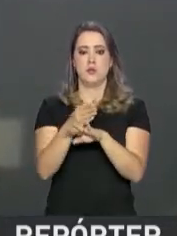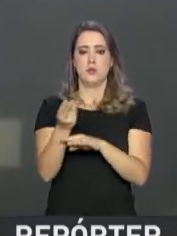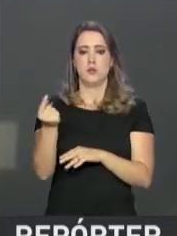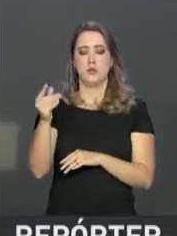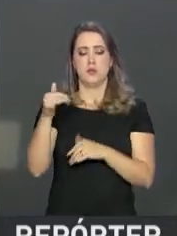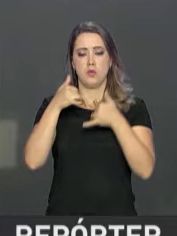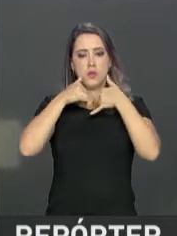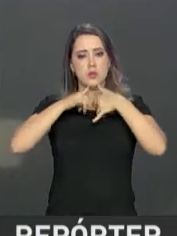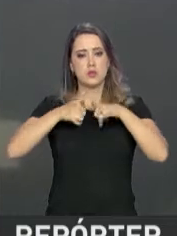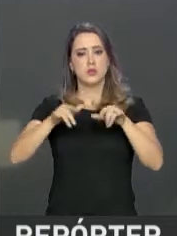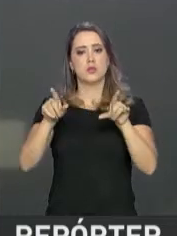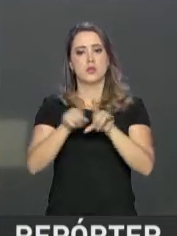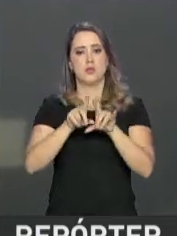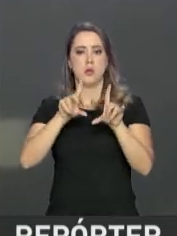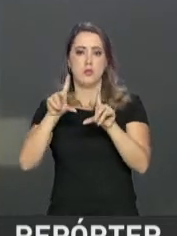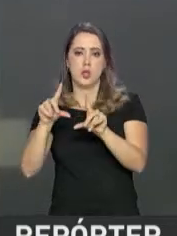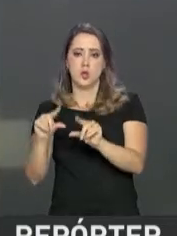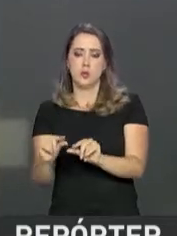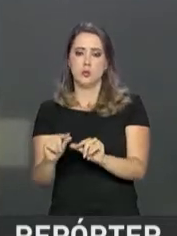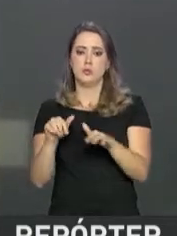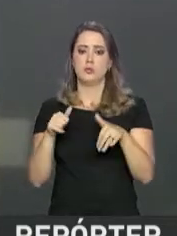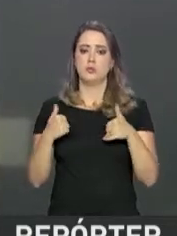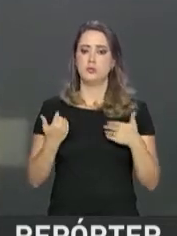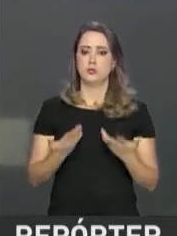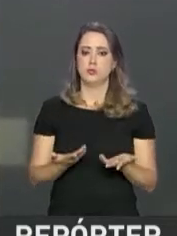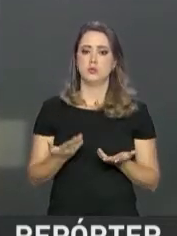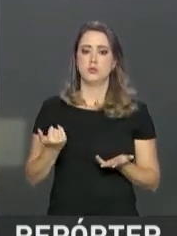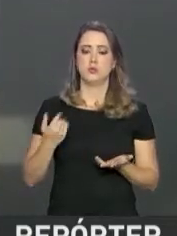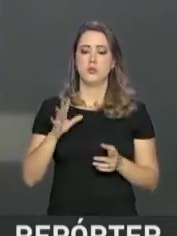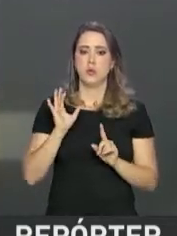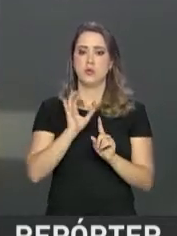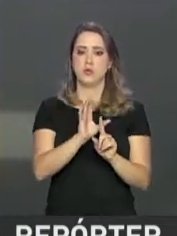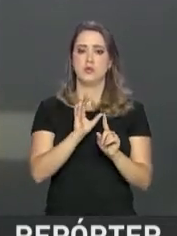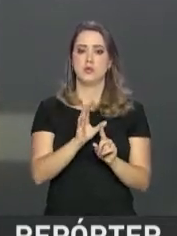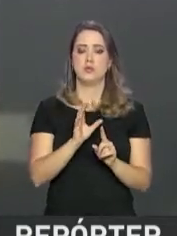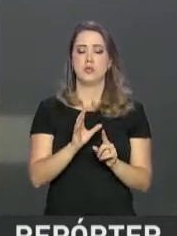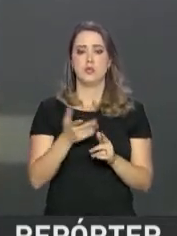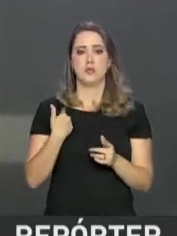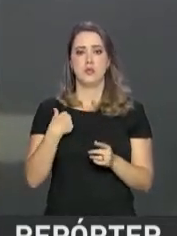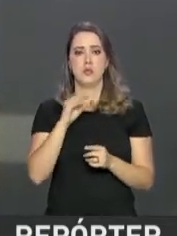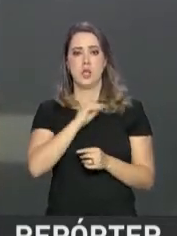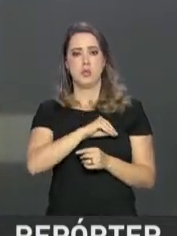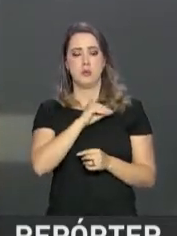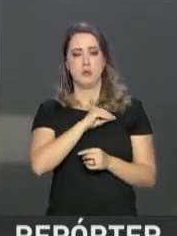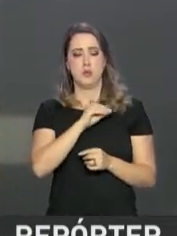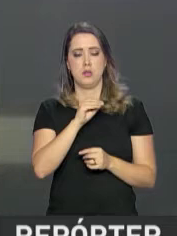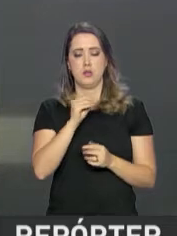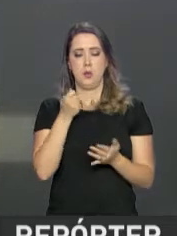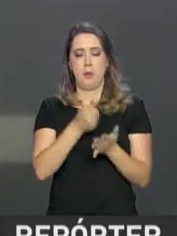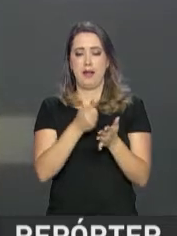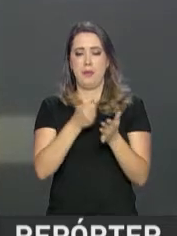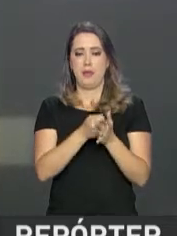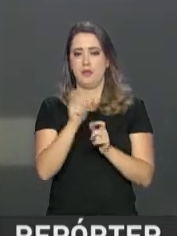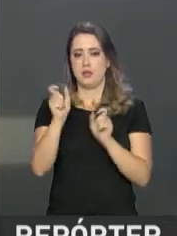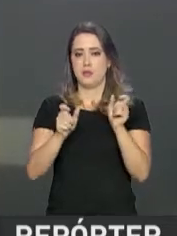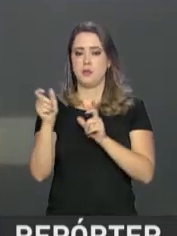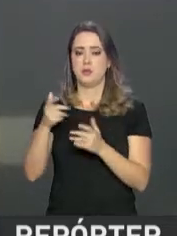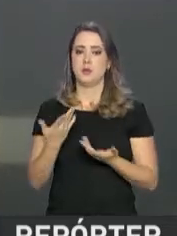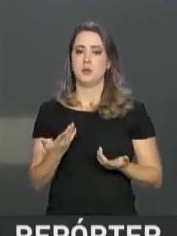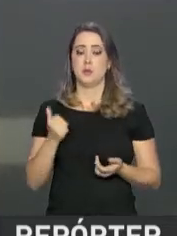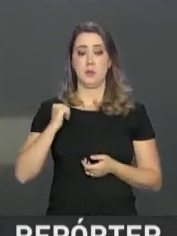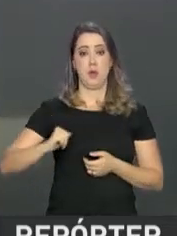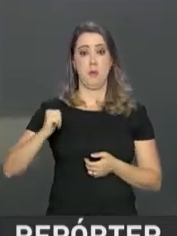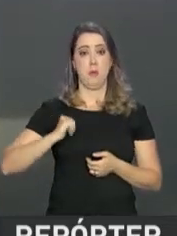luz também pode ser menor e isso vai impactar no bolso do consumidor brasileiro. Da Bolsa